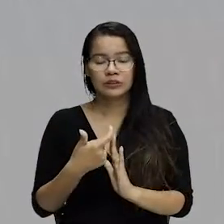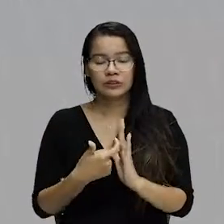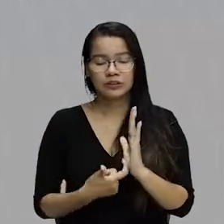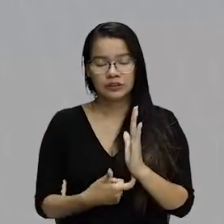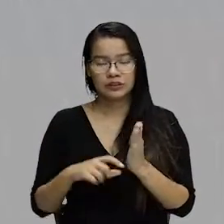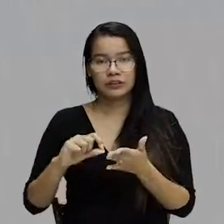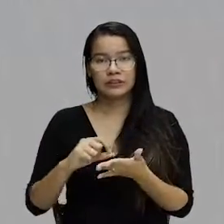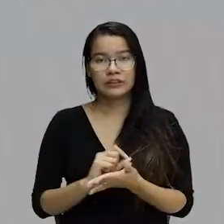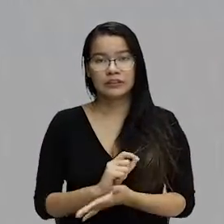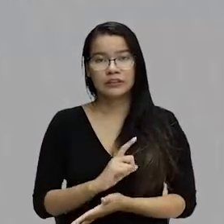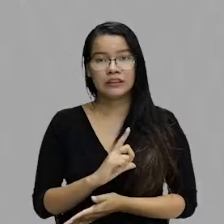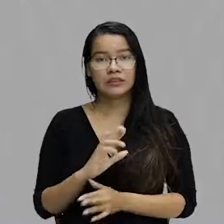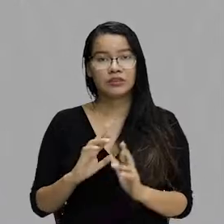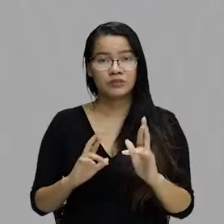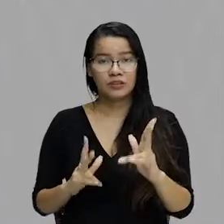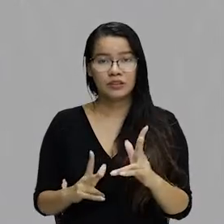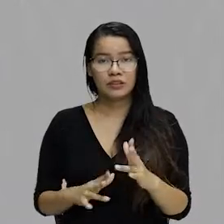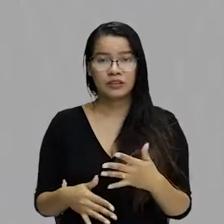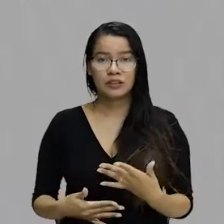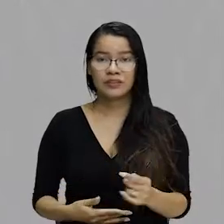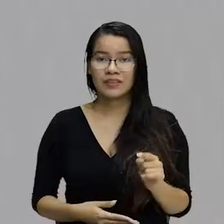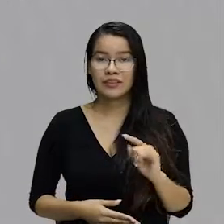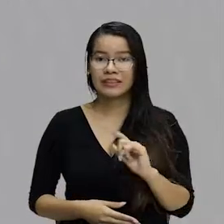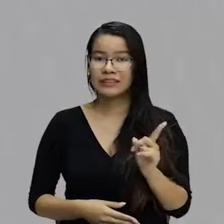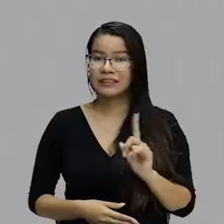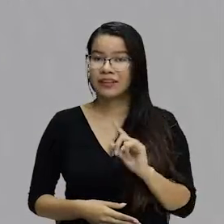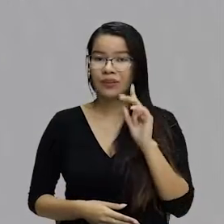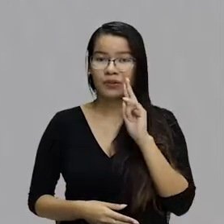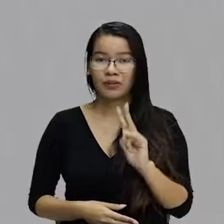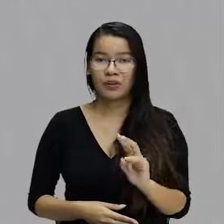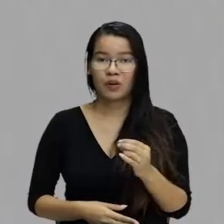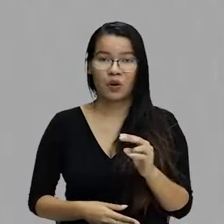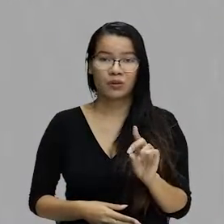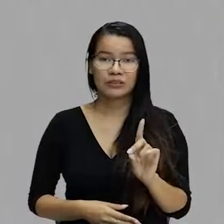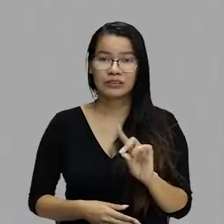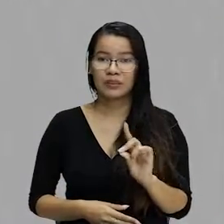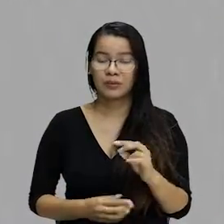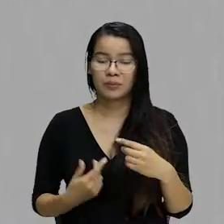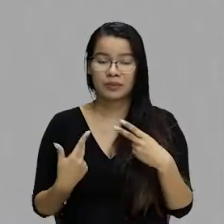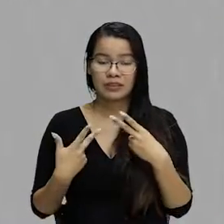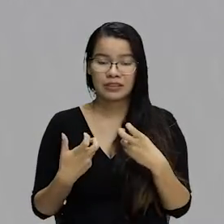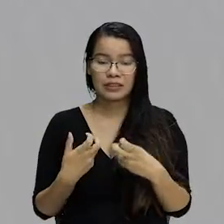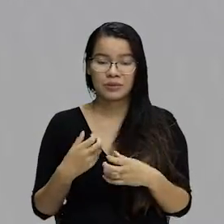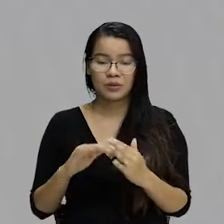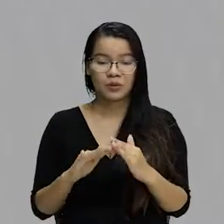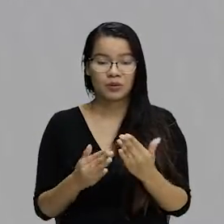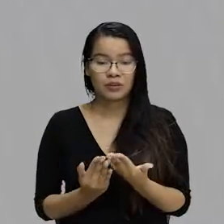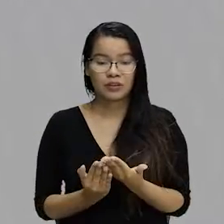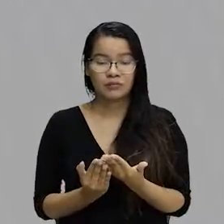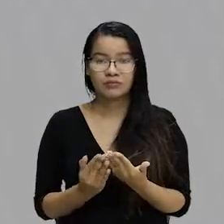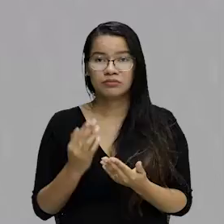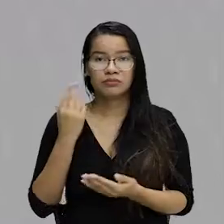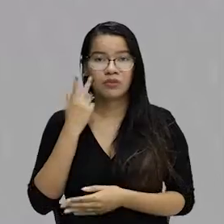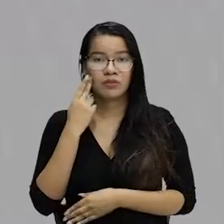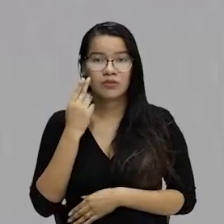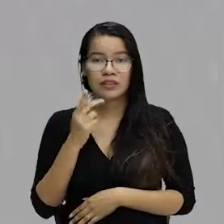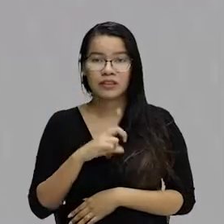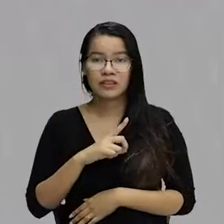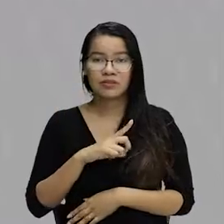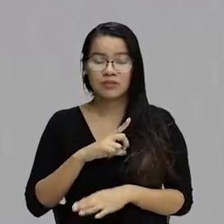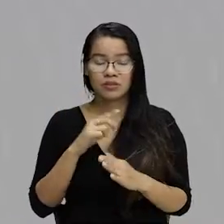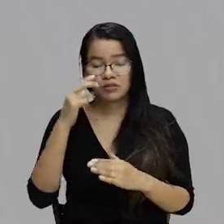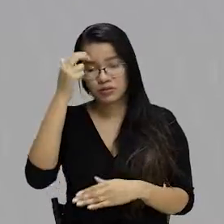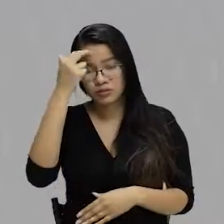vem num outro formato. Então você não vê ou não identifica aquele livro tradicional, onde você tem uma história contada,